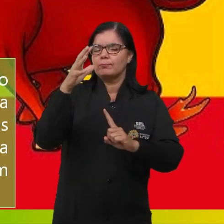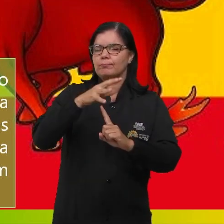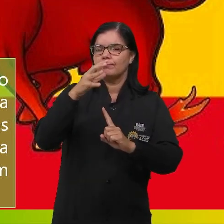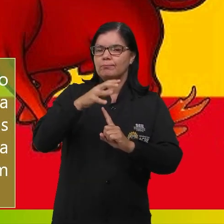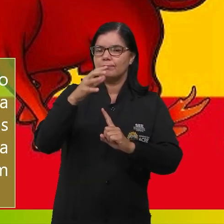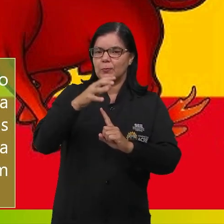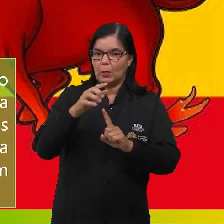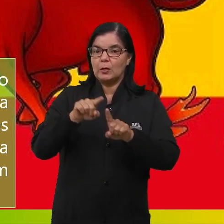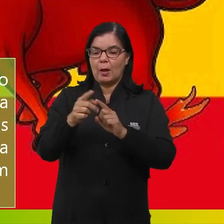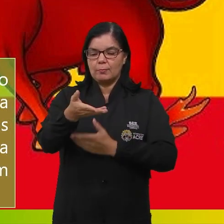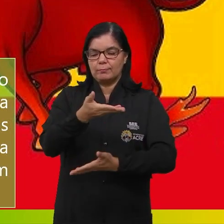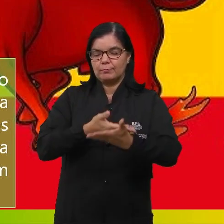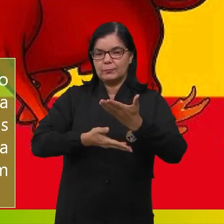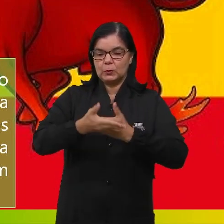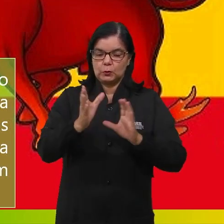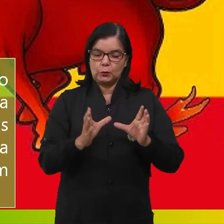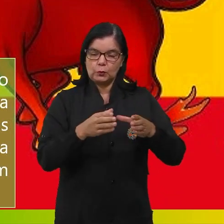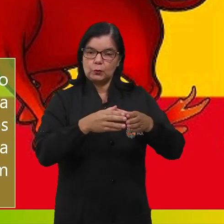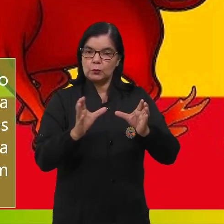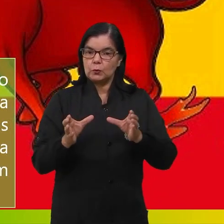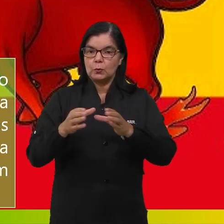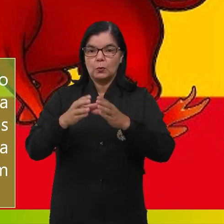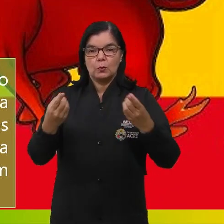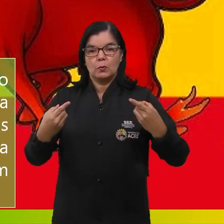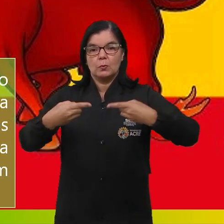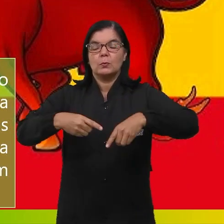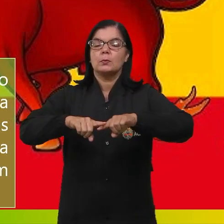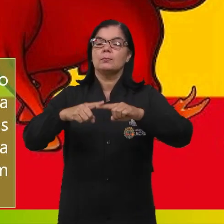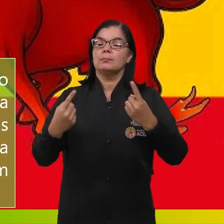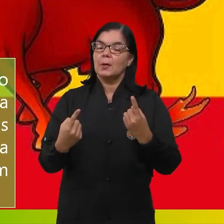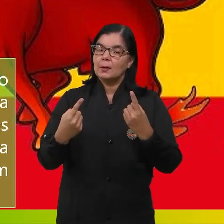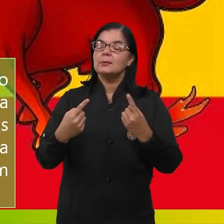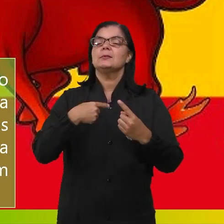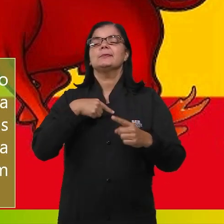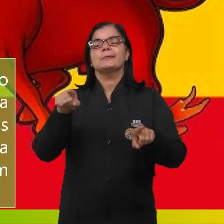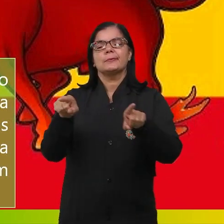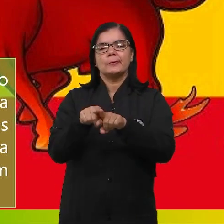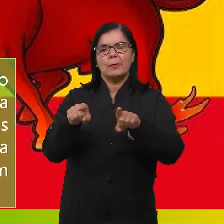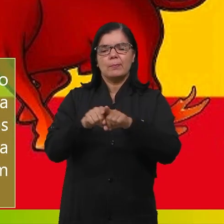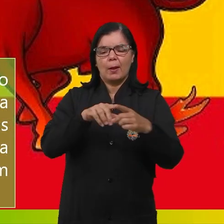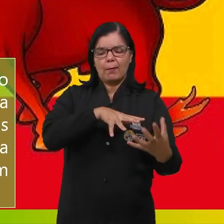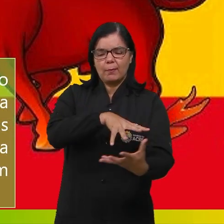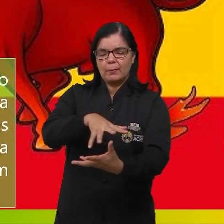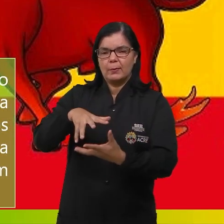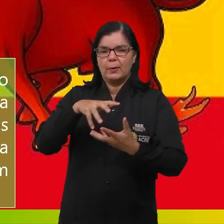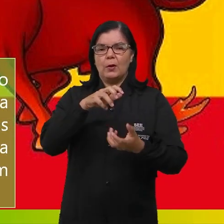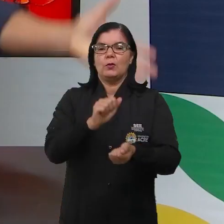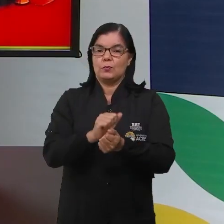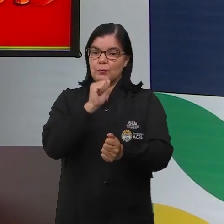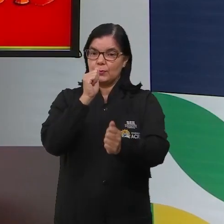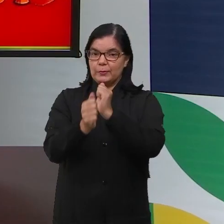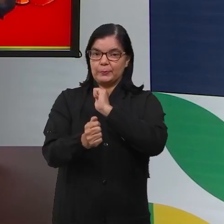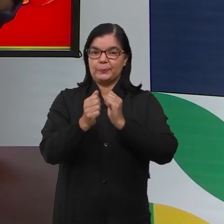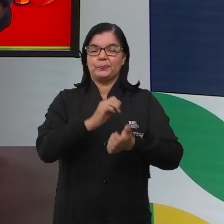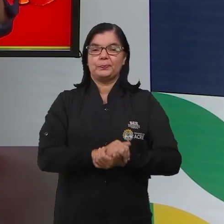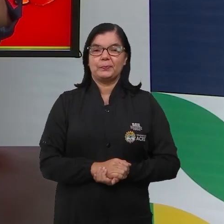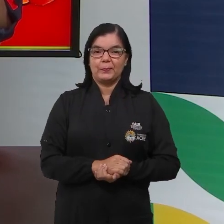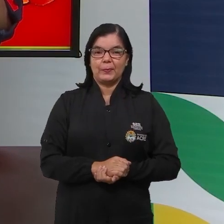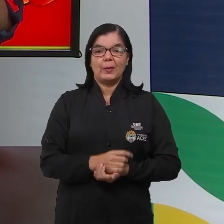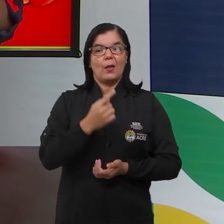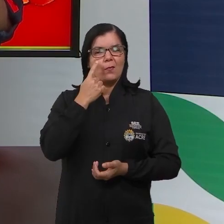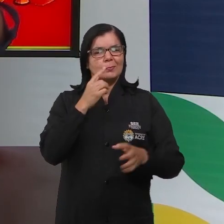facilitam a interação entre equipes e competidores, mas também refletem a globalização do esporte. Então